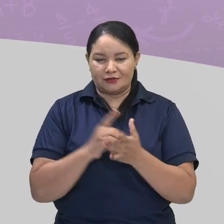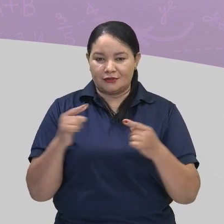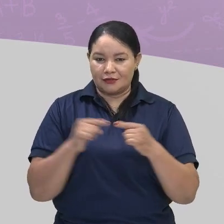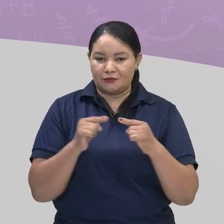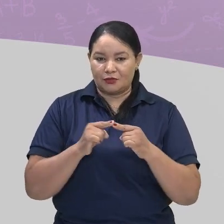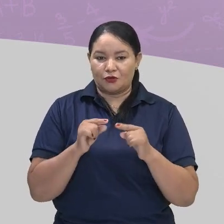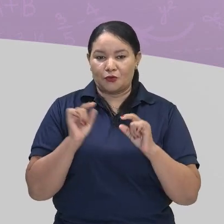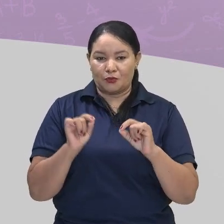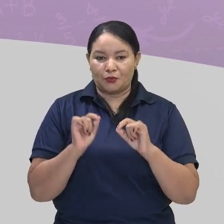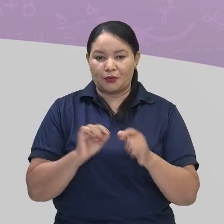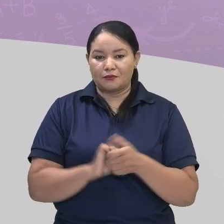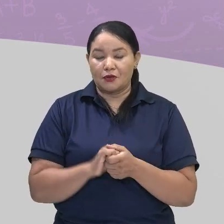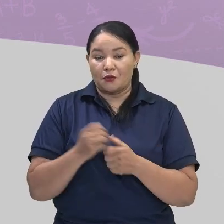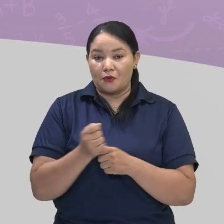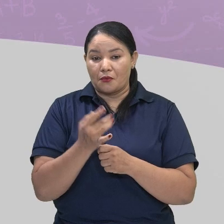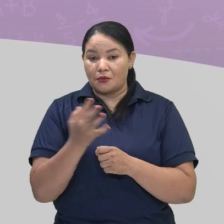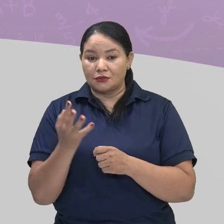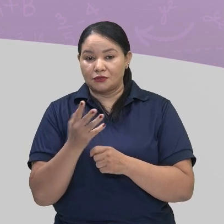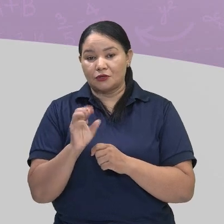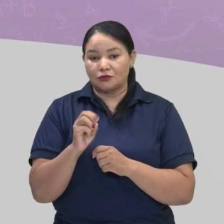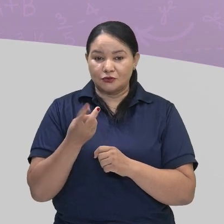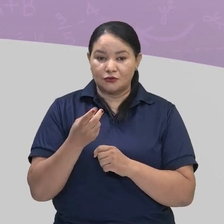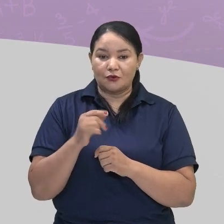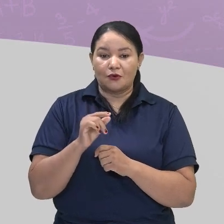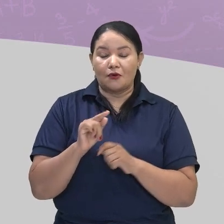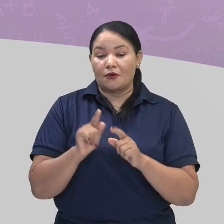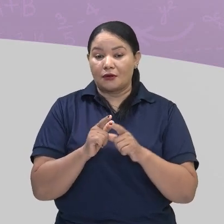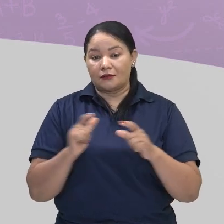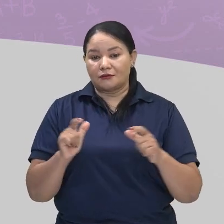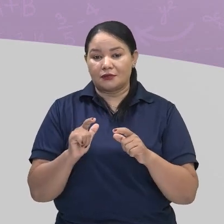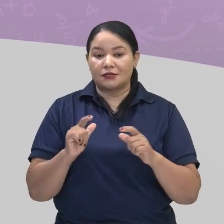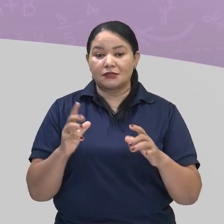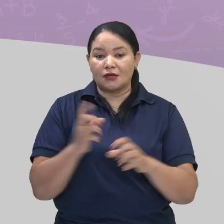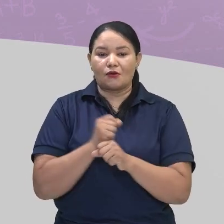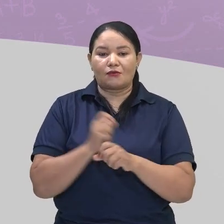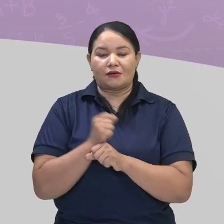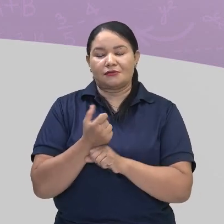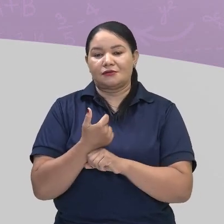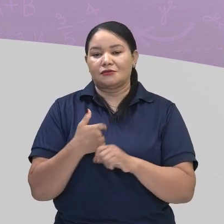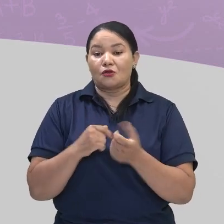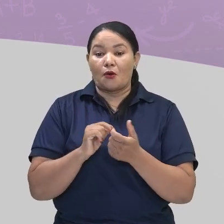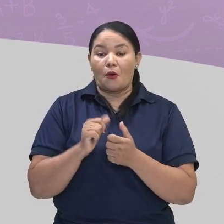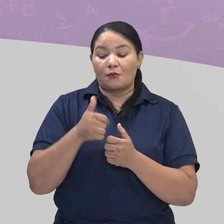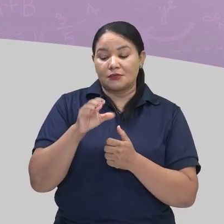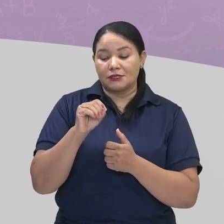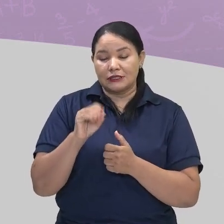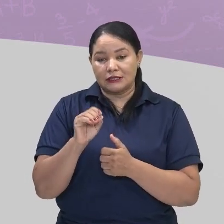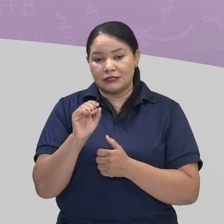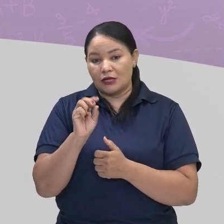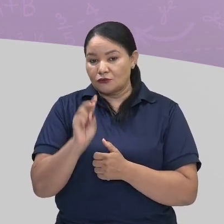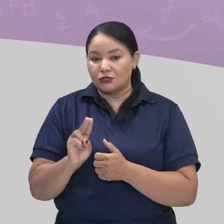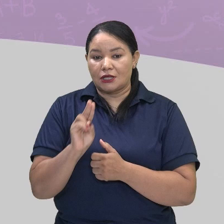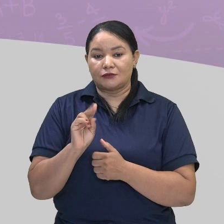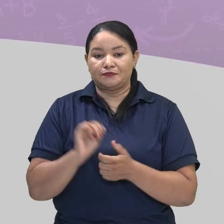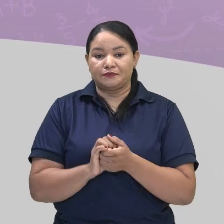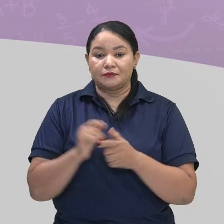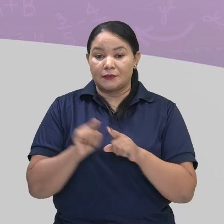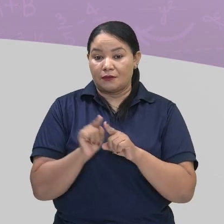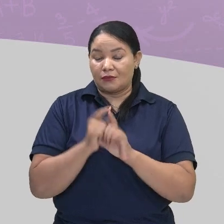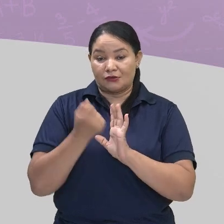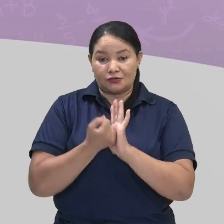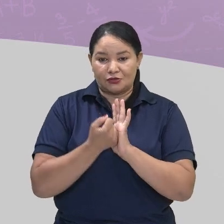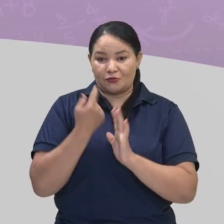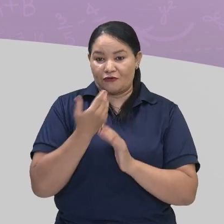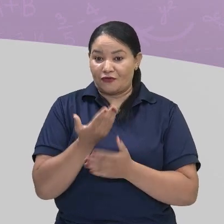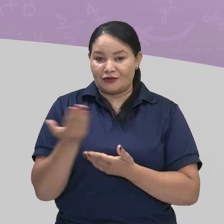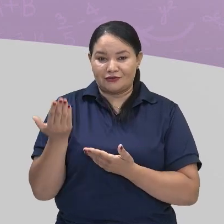Porcentagem, proporção de uma quantidade ou grandeza calculada sobre 100 unidades. E o símbolo está aí do lado aqui, ó. O